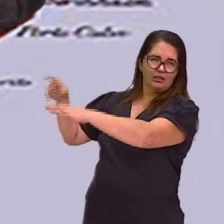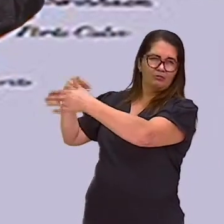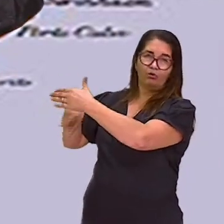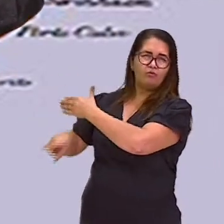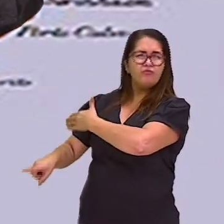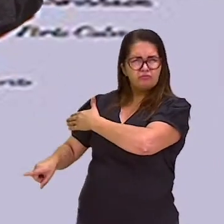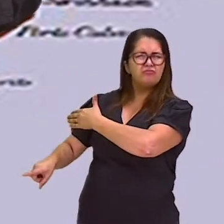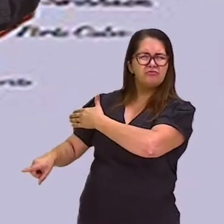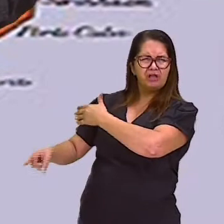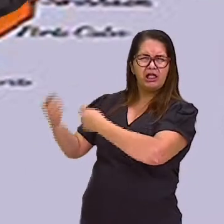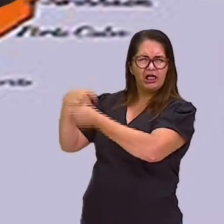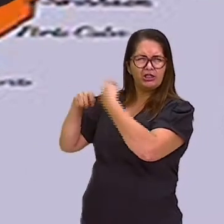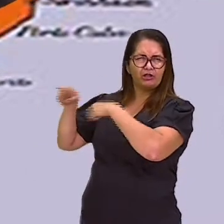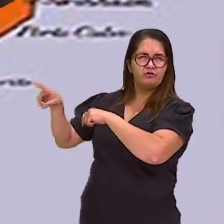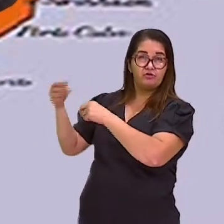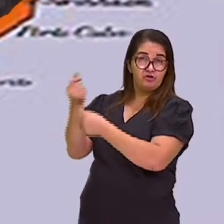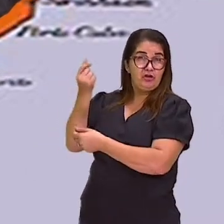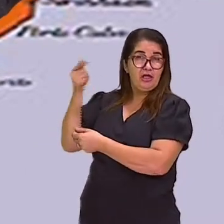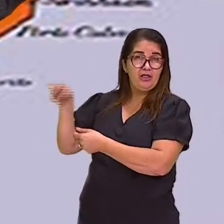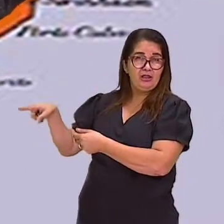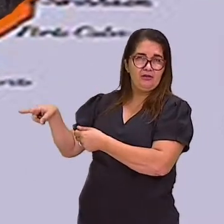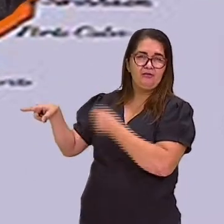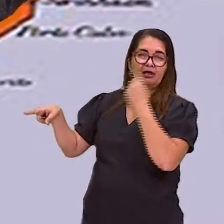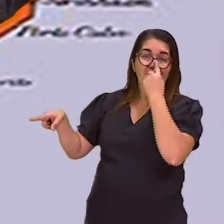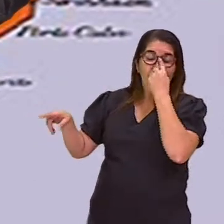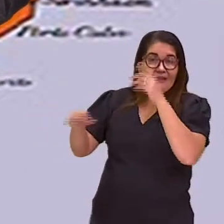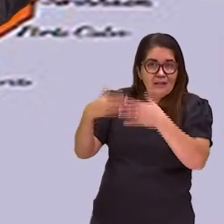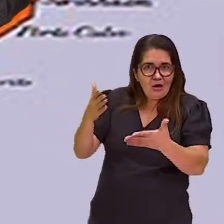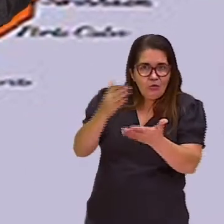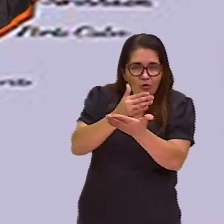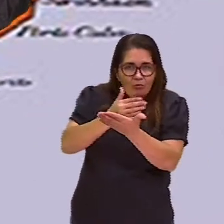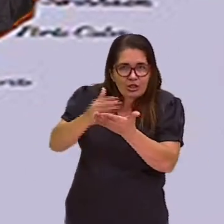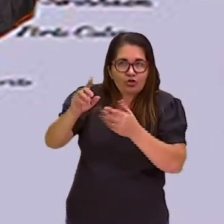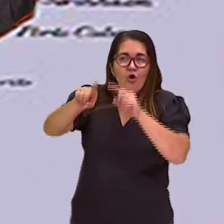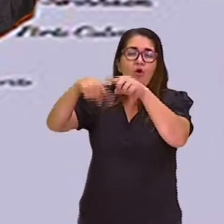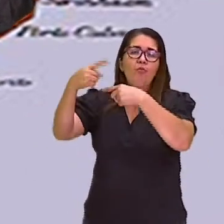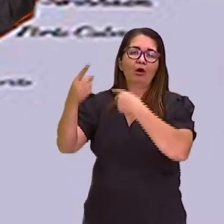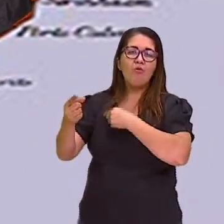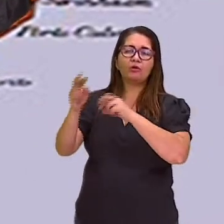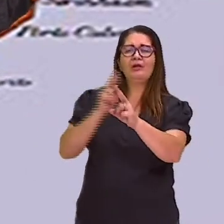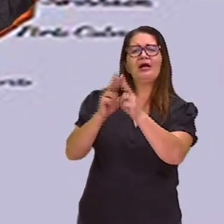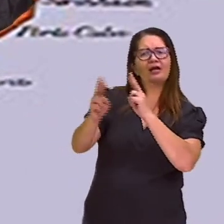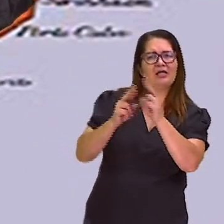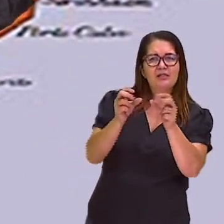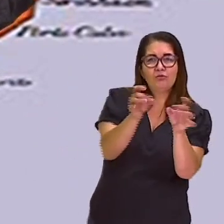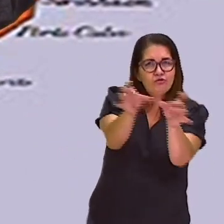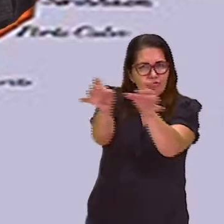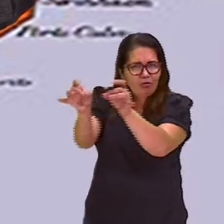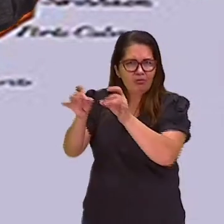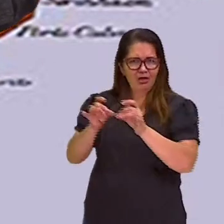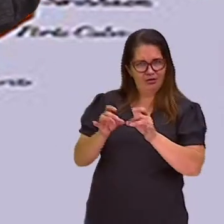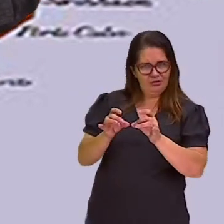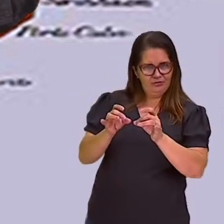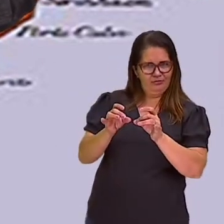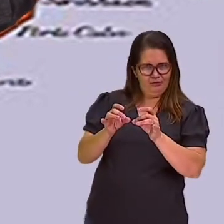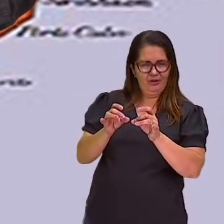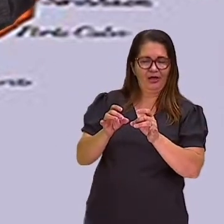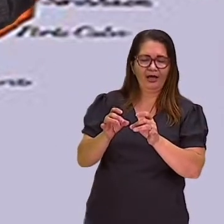conflito com a administração da companhia lá na Holanda. Em 1643, Nassau recebeu ordens de